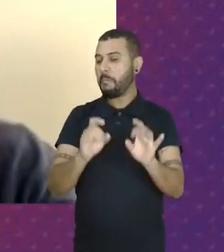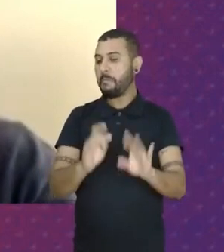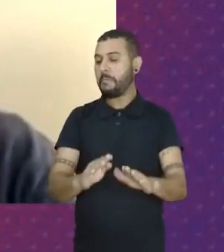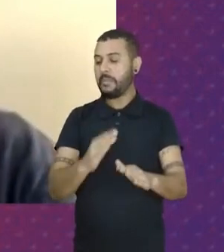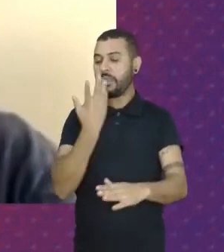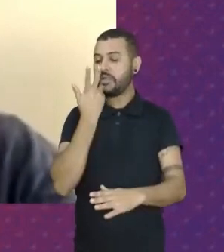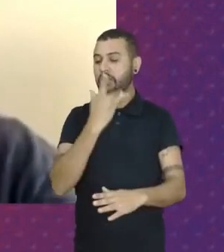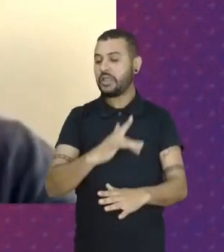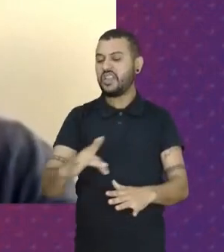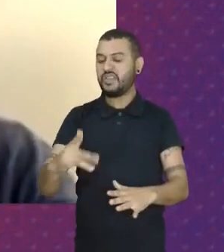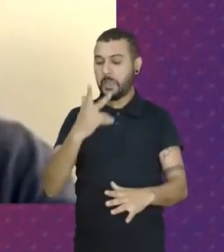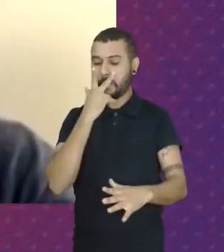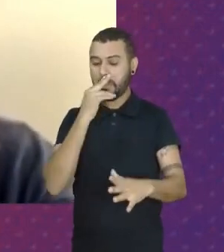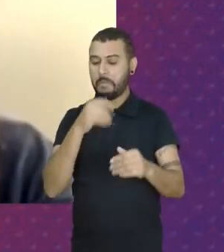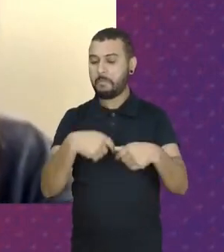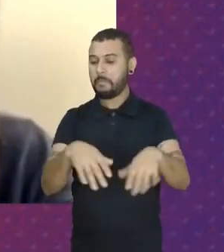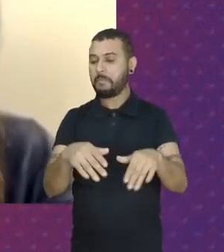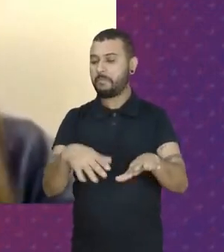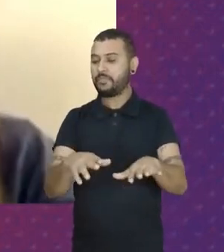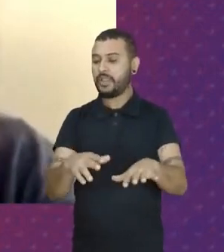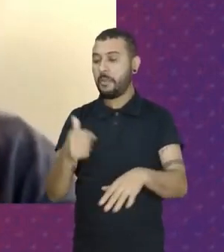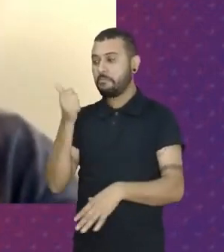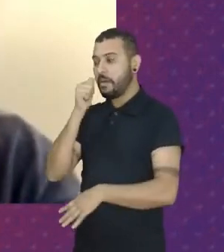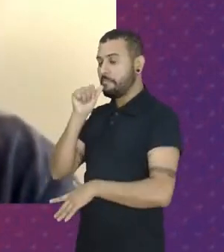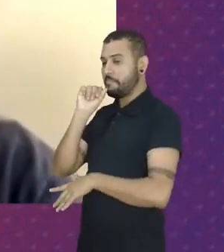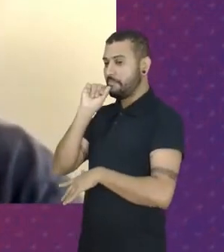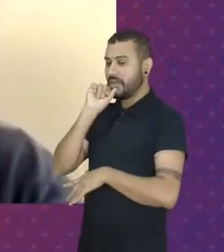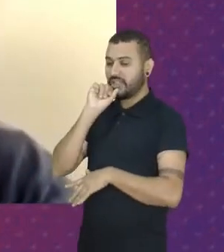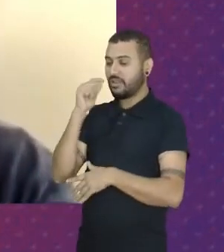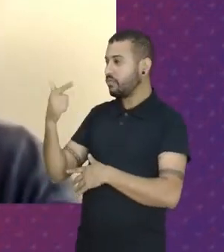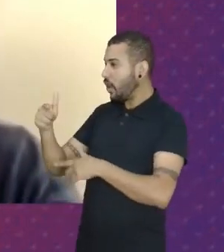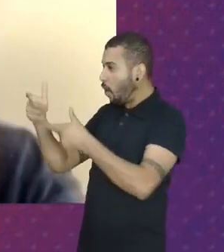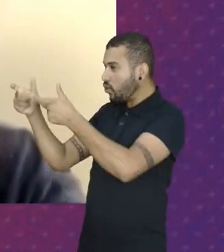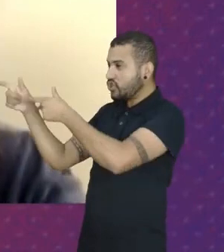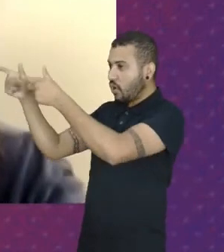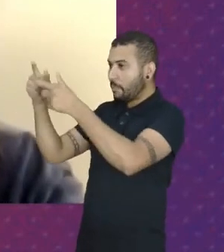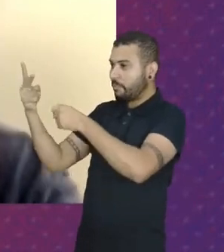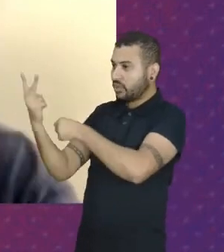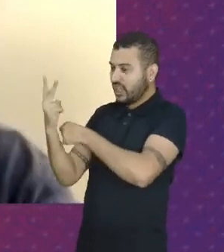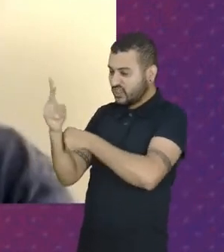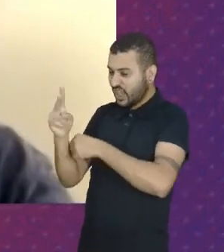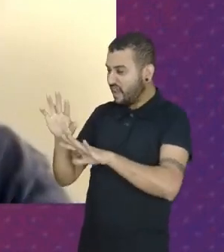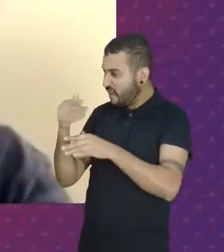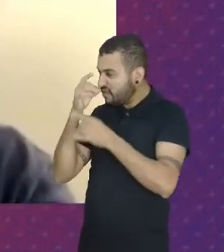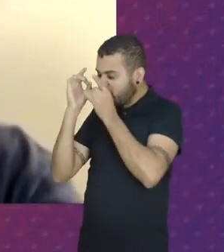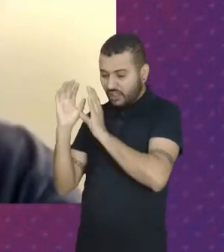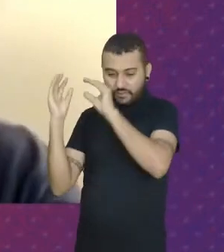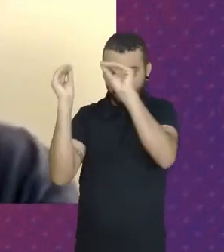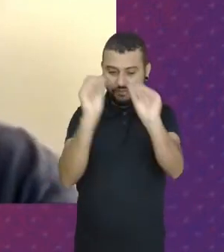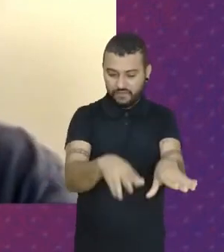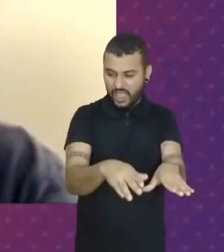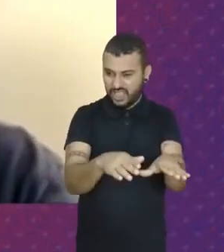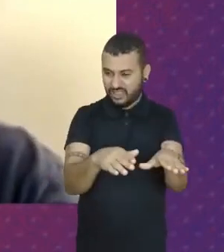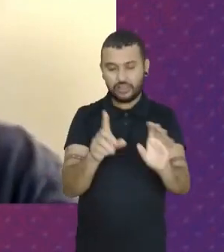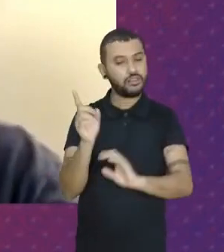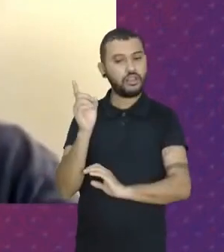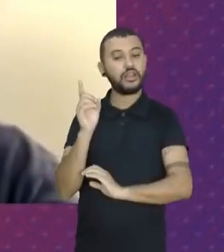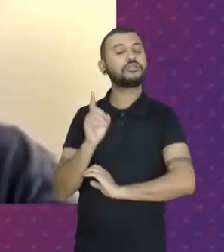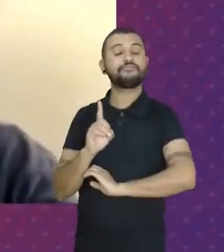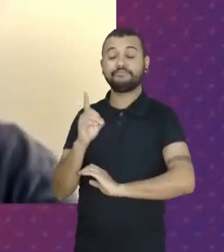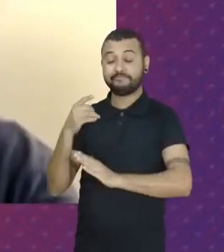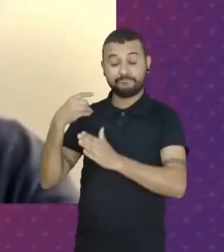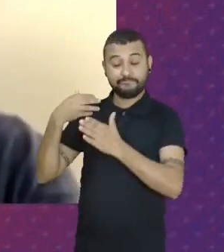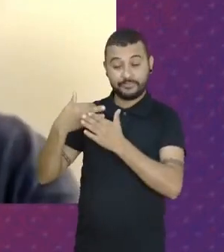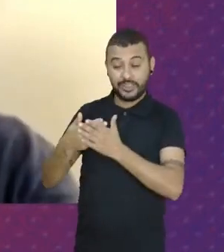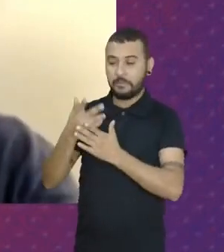que as crianças só ficariam quando a mãe não tivesse onde deixar, não tivesse ninguém em casa, não tivesse uma sogra, não tivesse avó, não tivesse normalmente